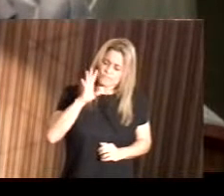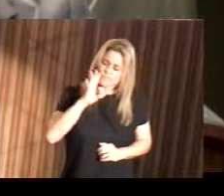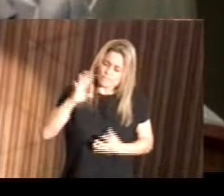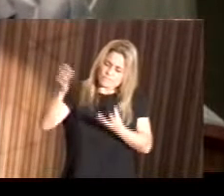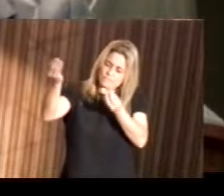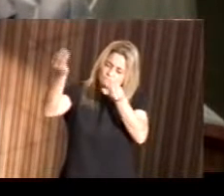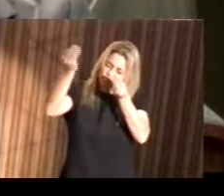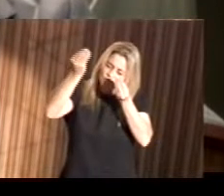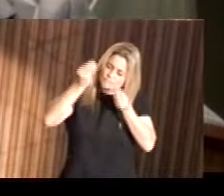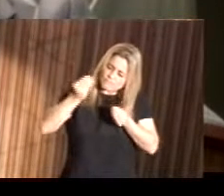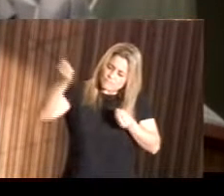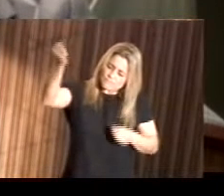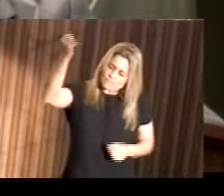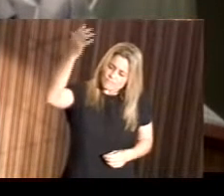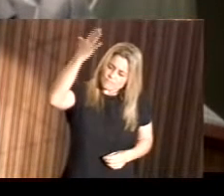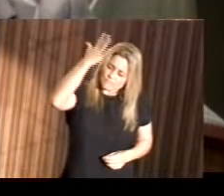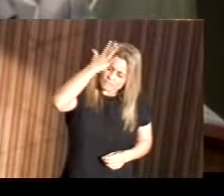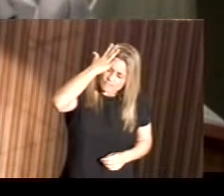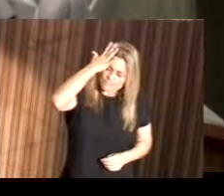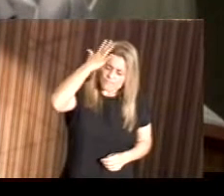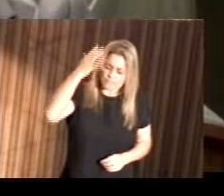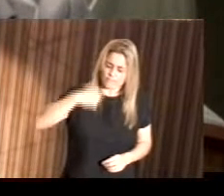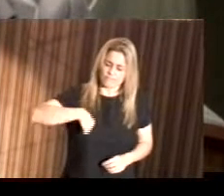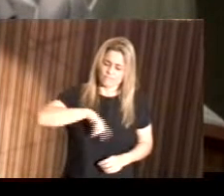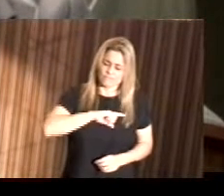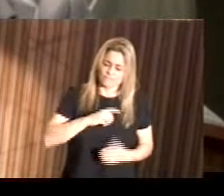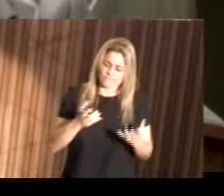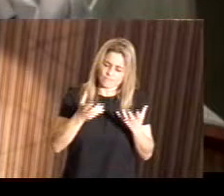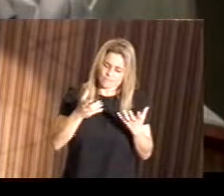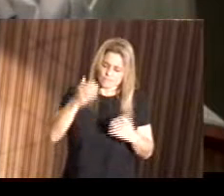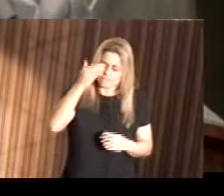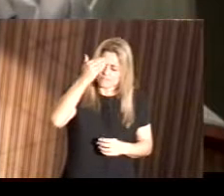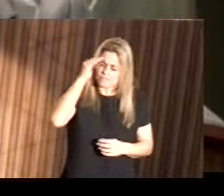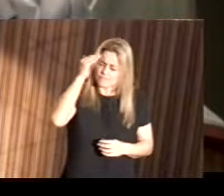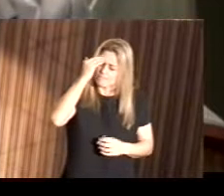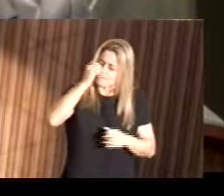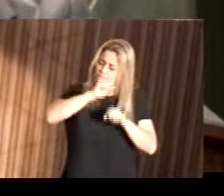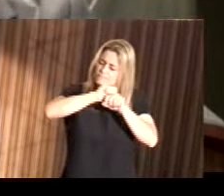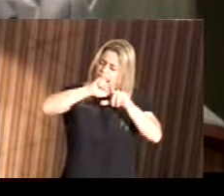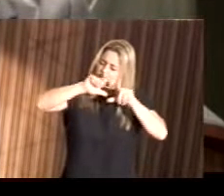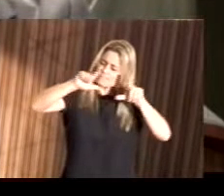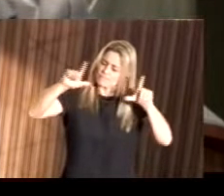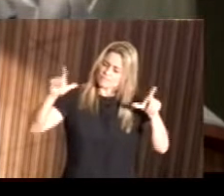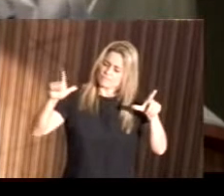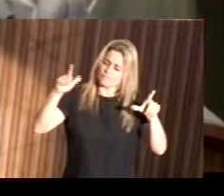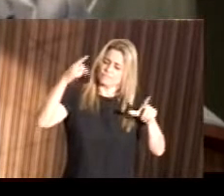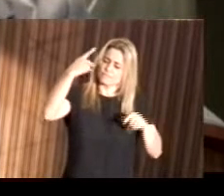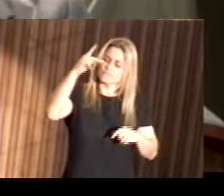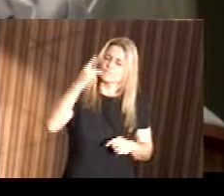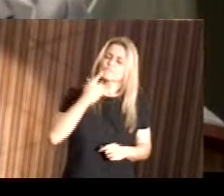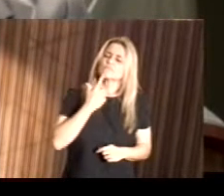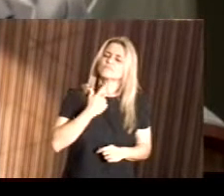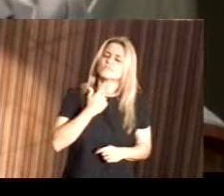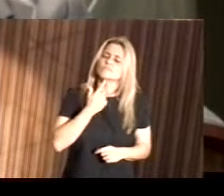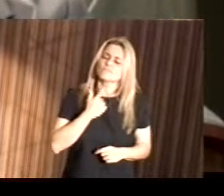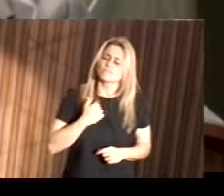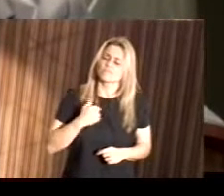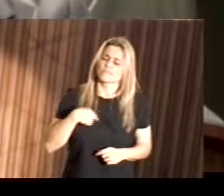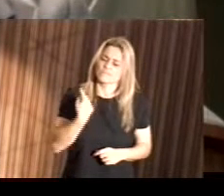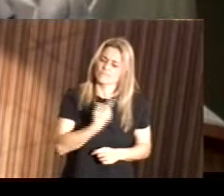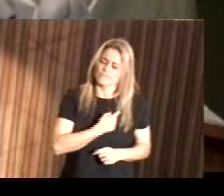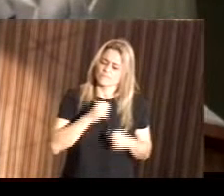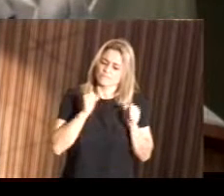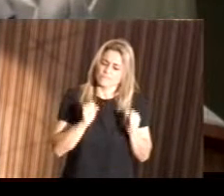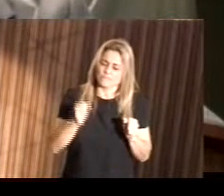graça e aplica a tua palavra ao nosso coração, de tal maneira que o